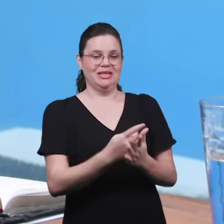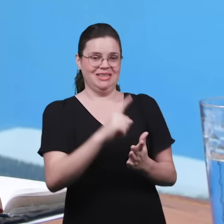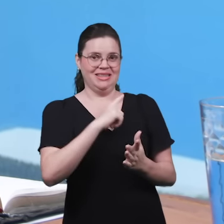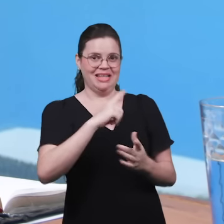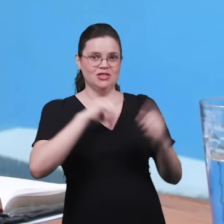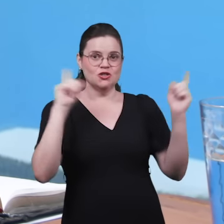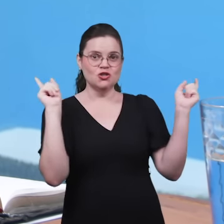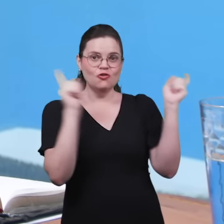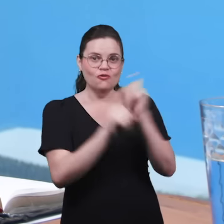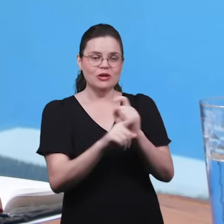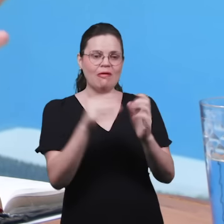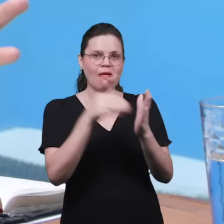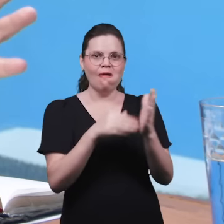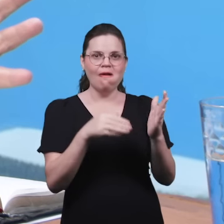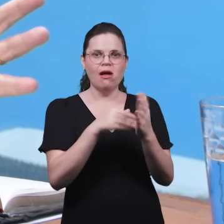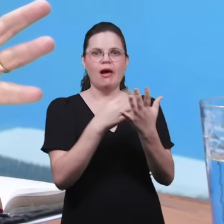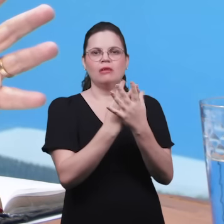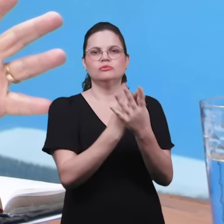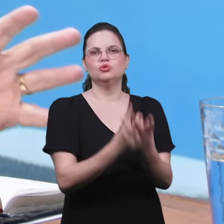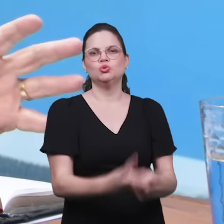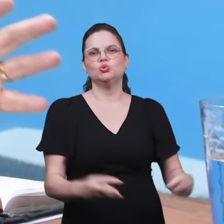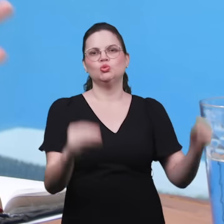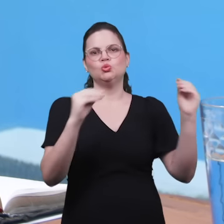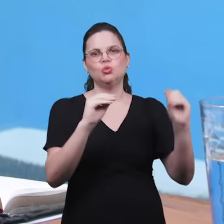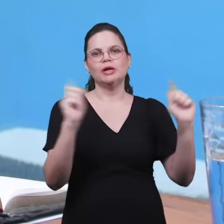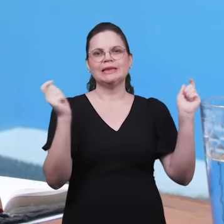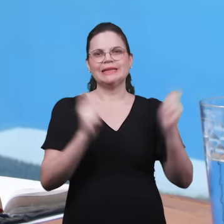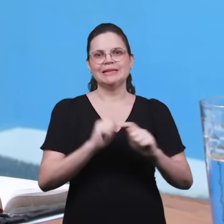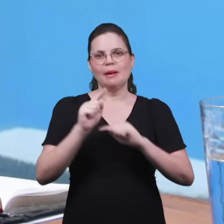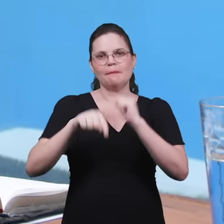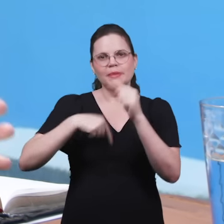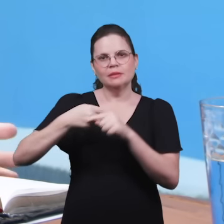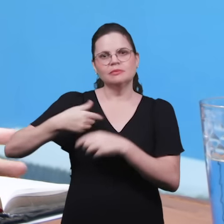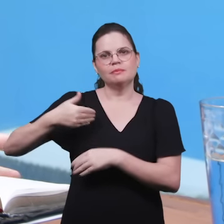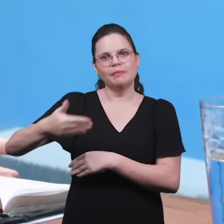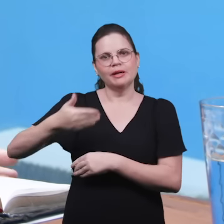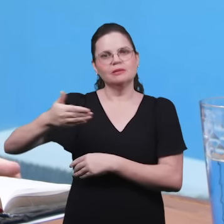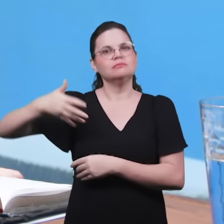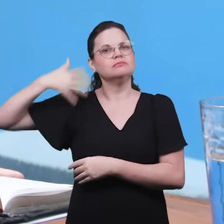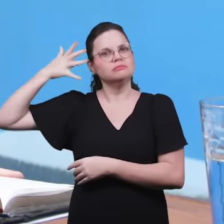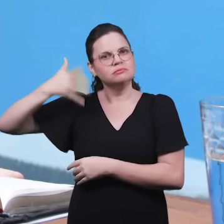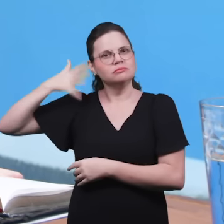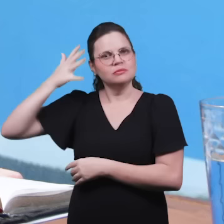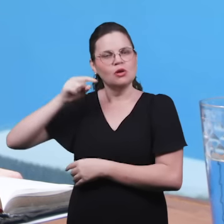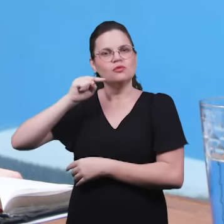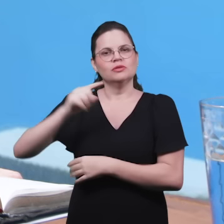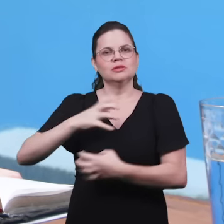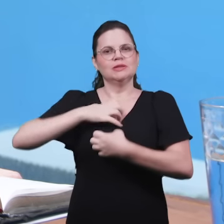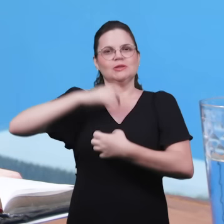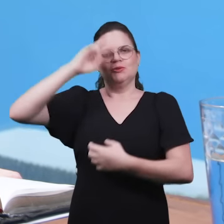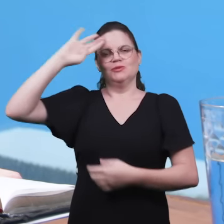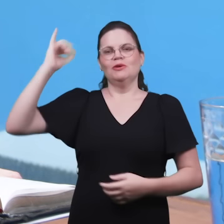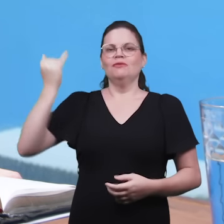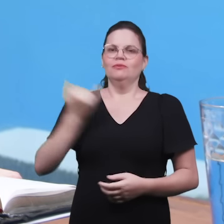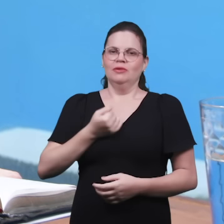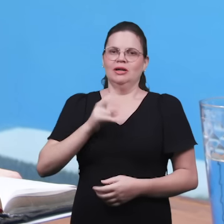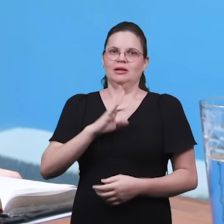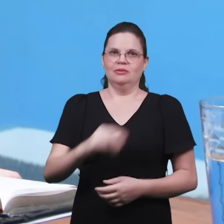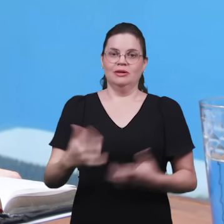para que a gente possa estar na posição ali para ouvir a voz do Senhor. Você citou a